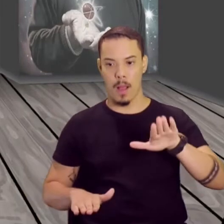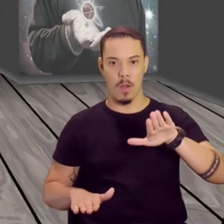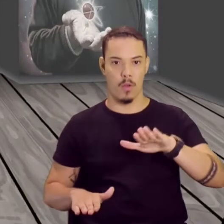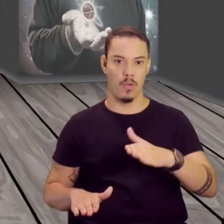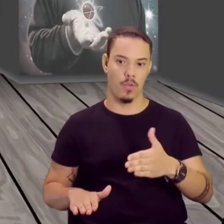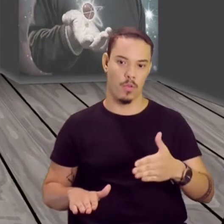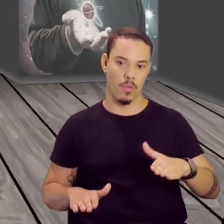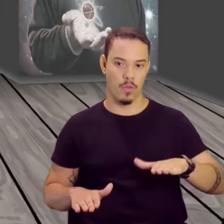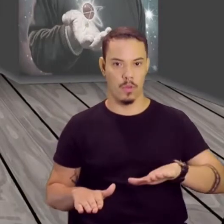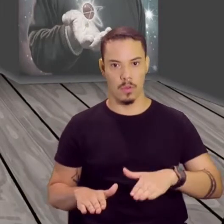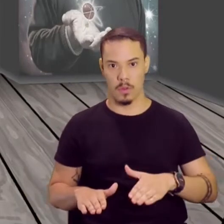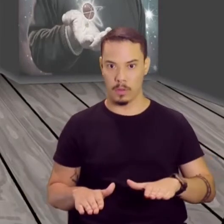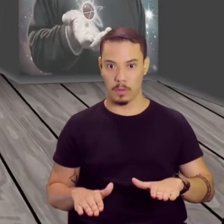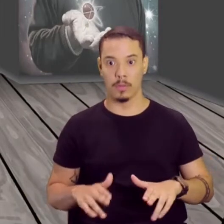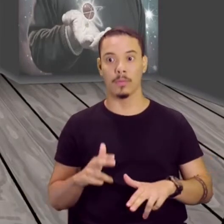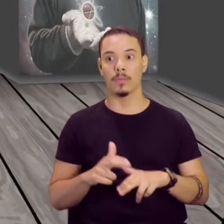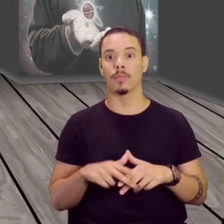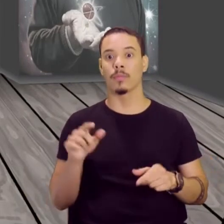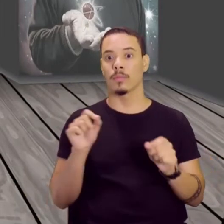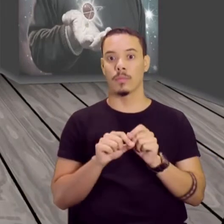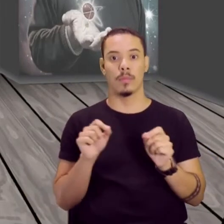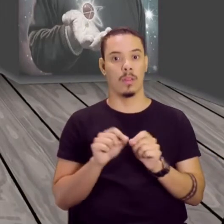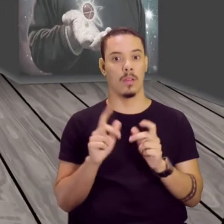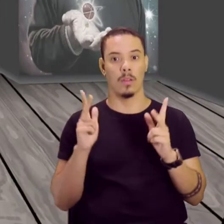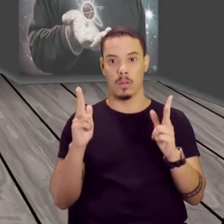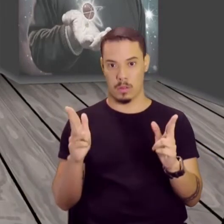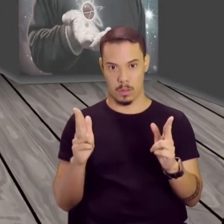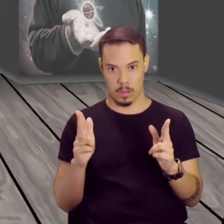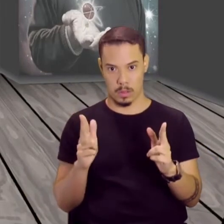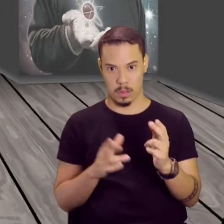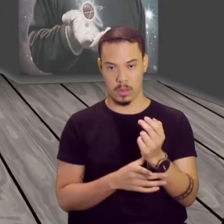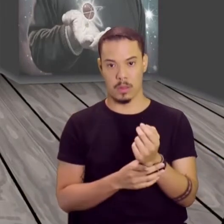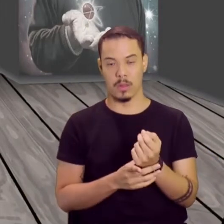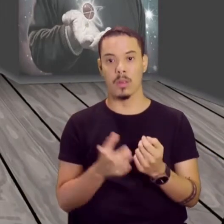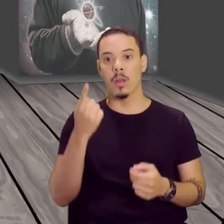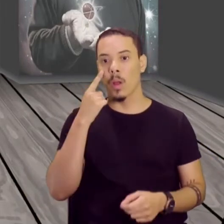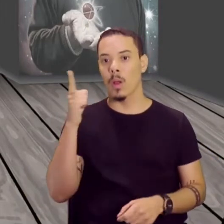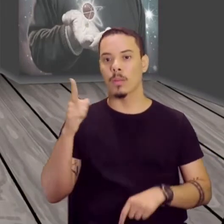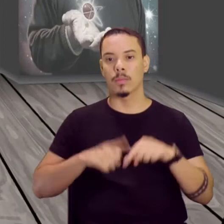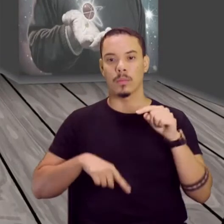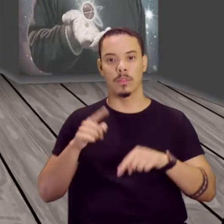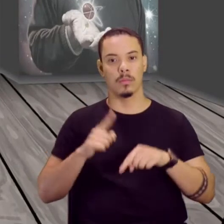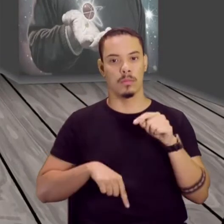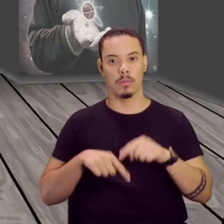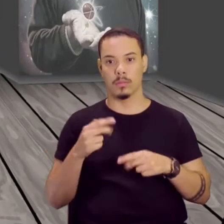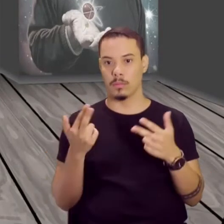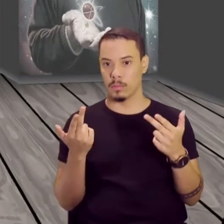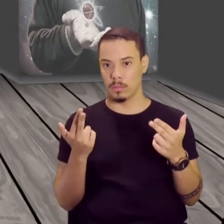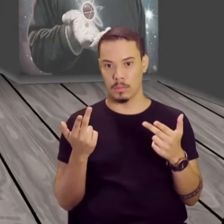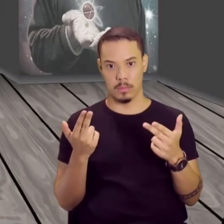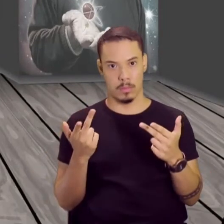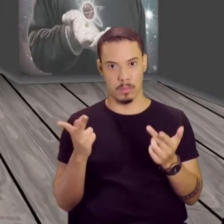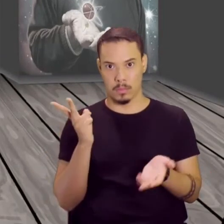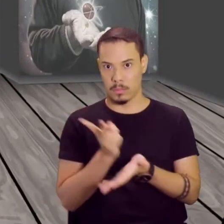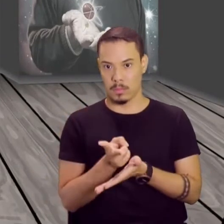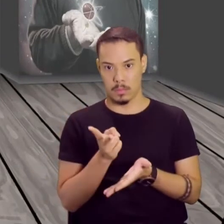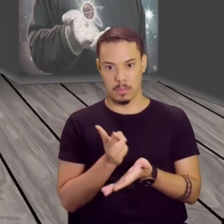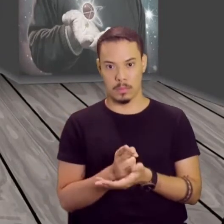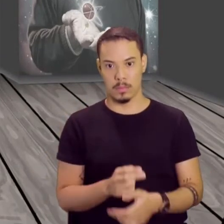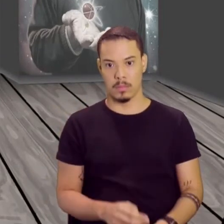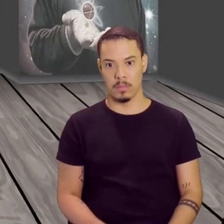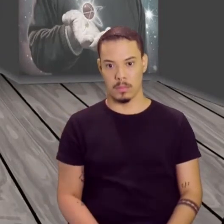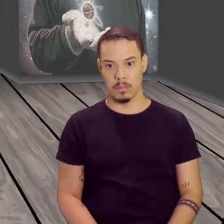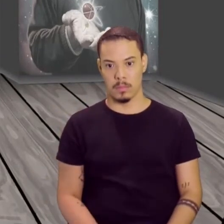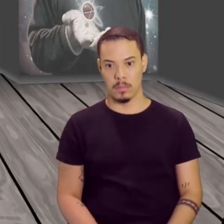Isso. Então aqui, ó, se você pegar duas iguais, então com objetos iguais, né? Mesma dimensão, olha